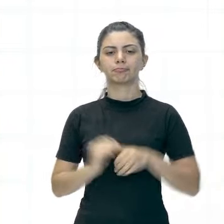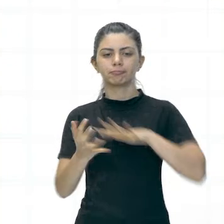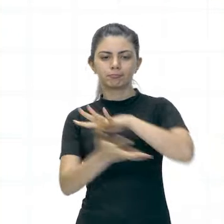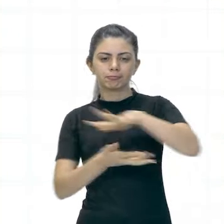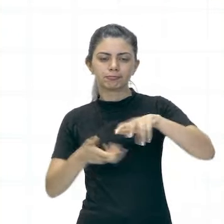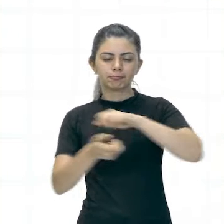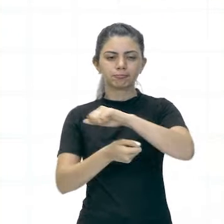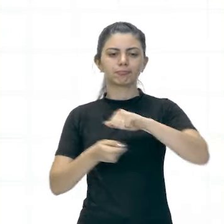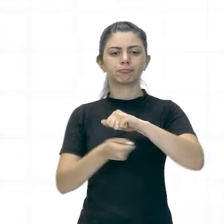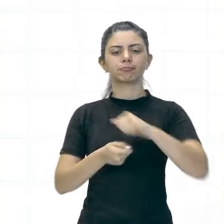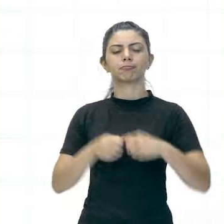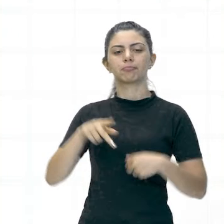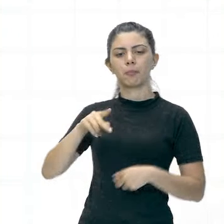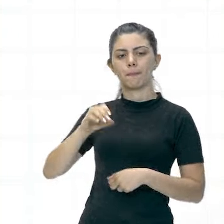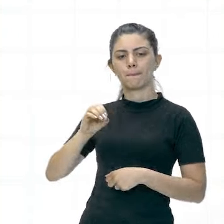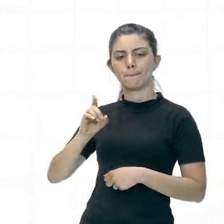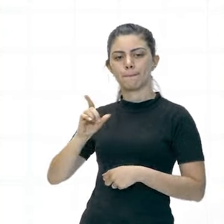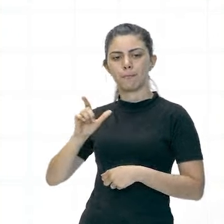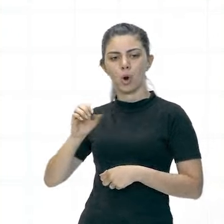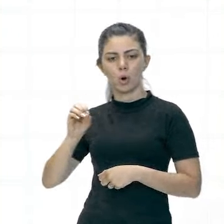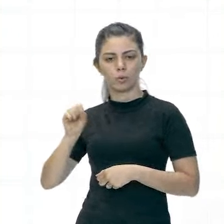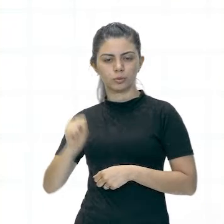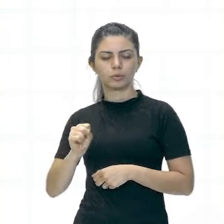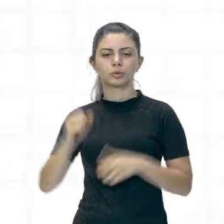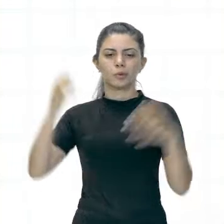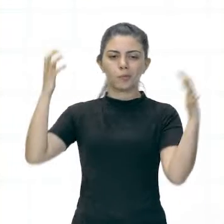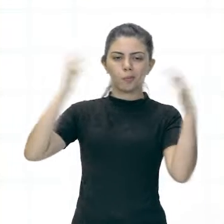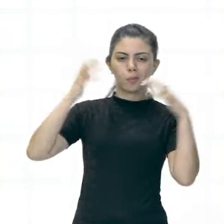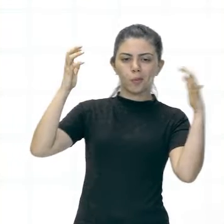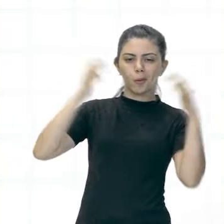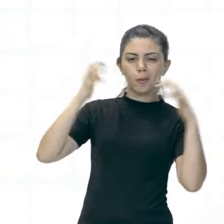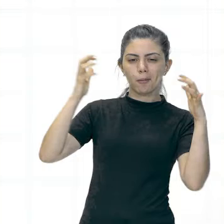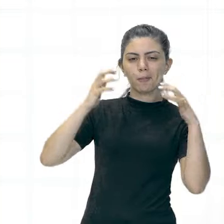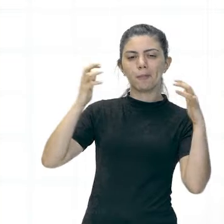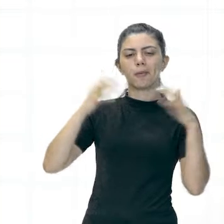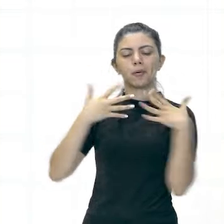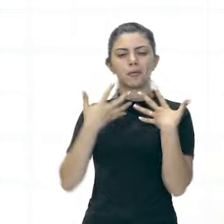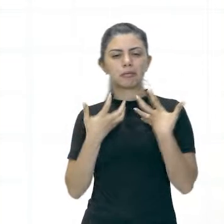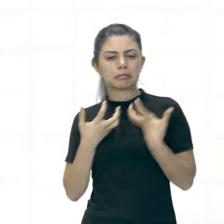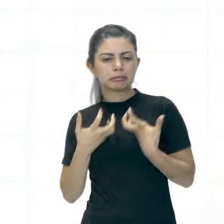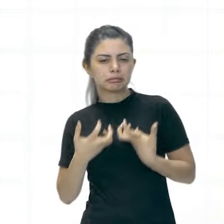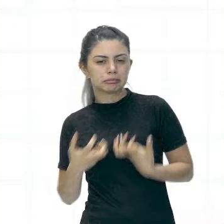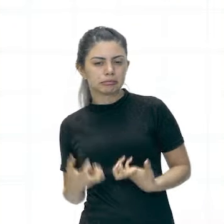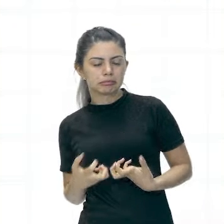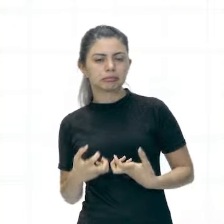sustainable, sustentável, hubs, polos, take a shower, tomar banho,